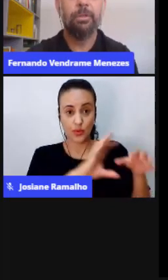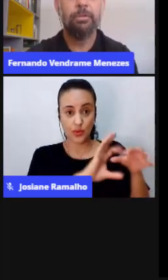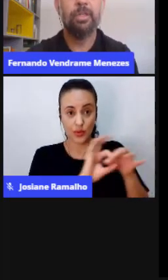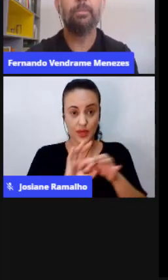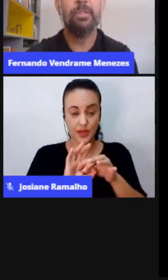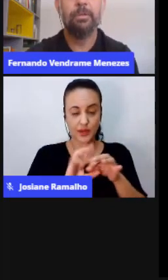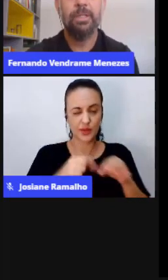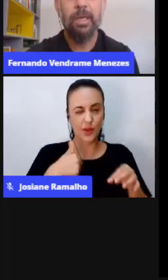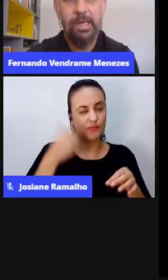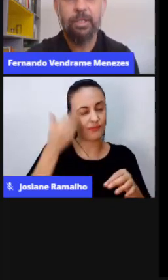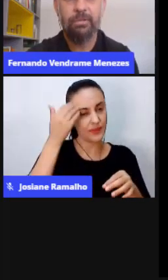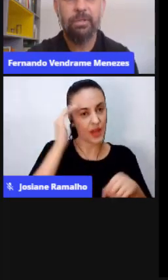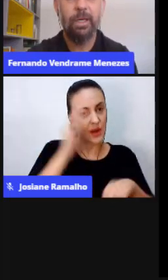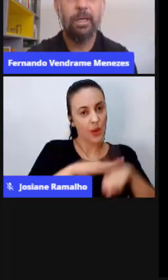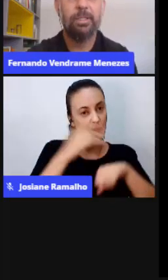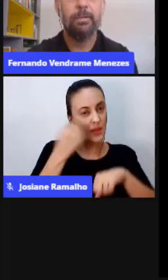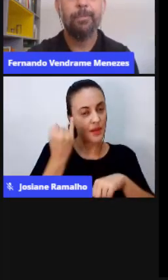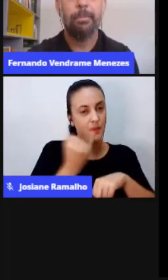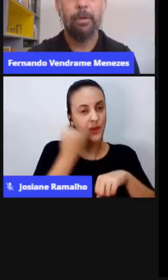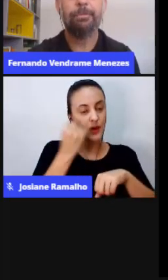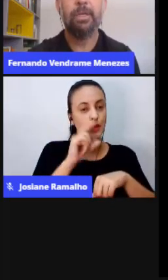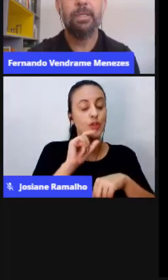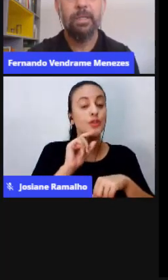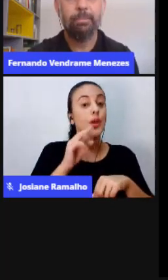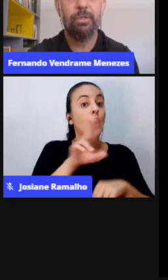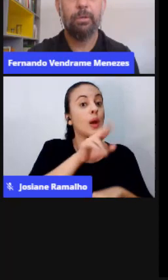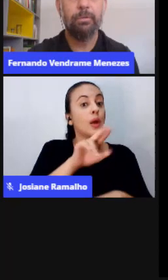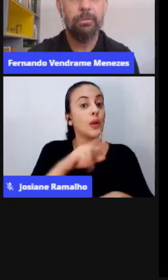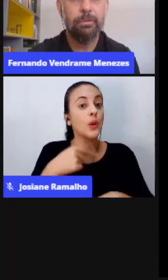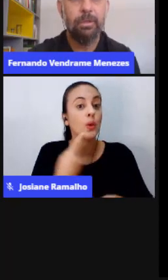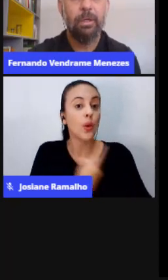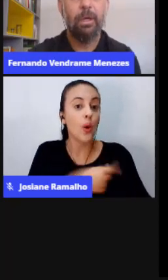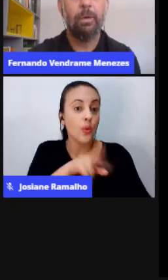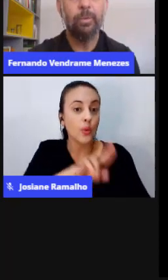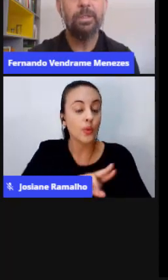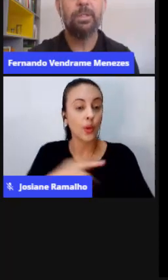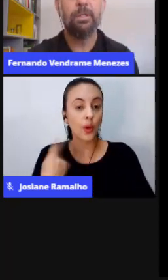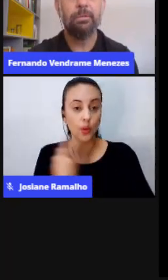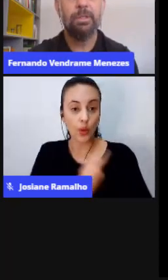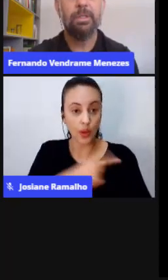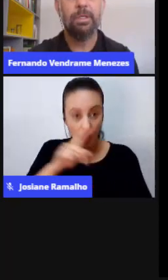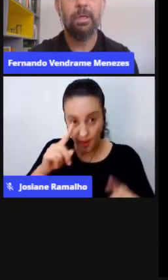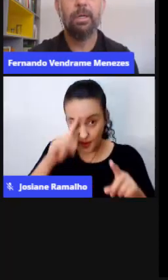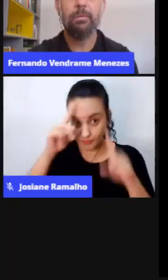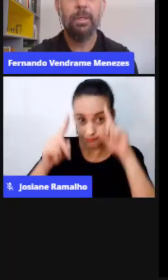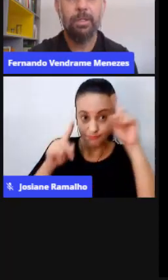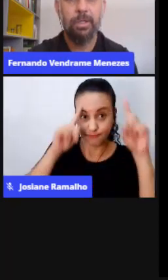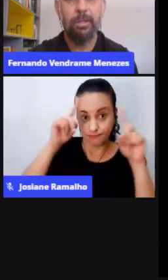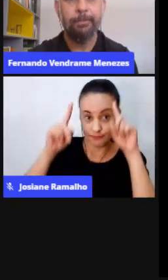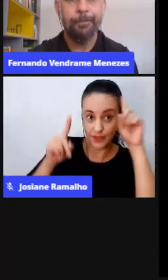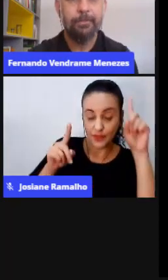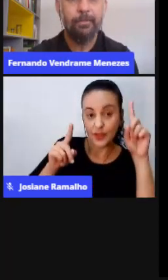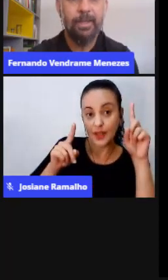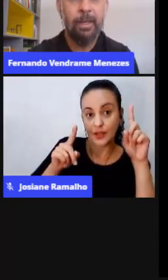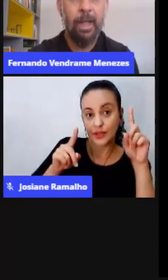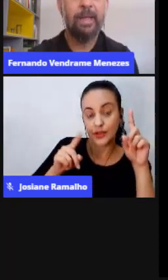justamente nós usarmos a nossa criatividade para oferecer para os alunos um ensino que seja